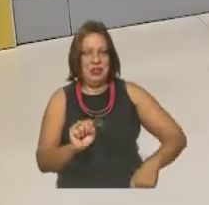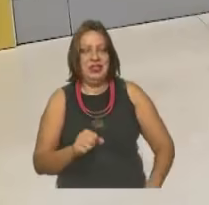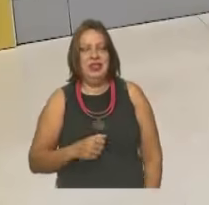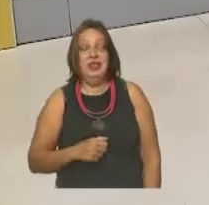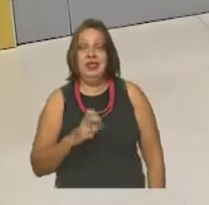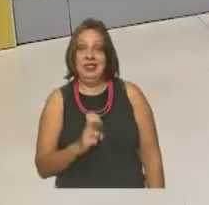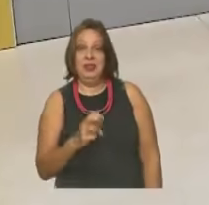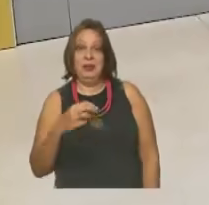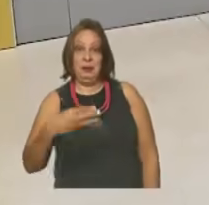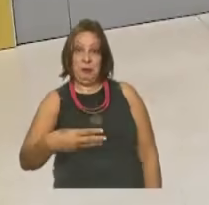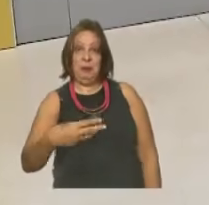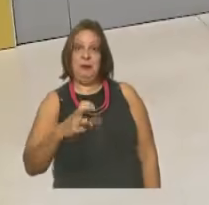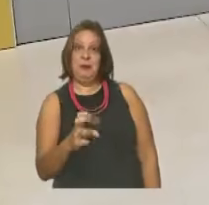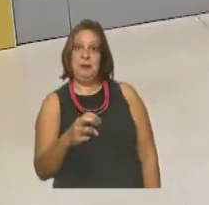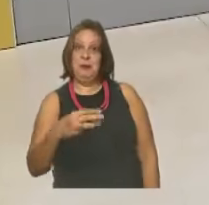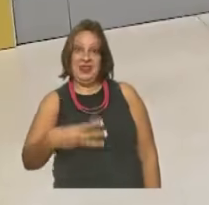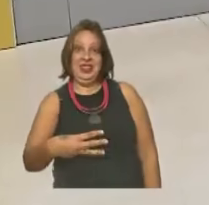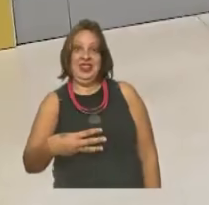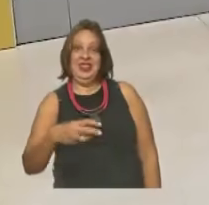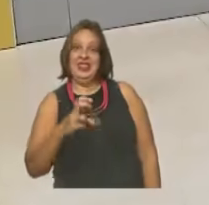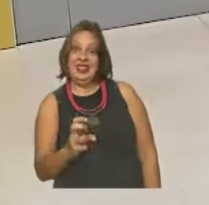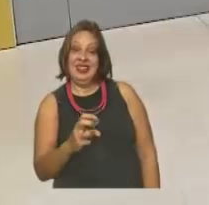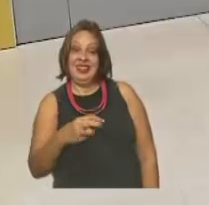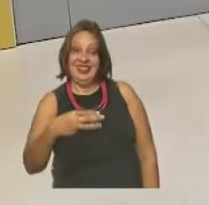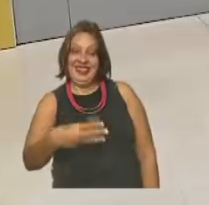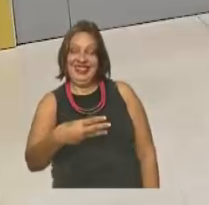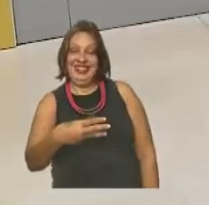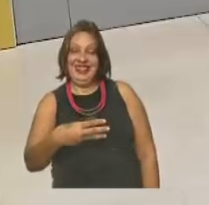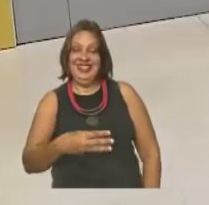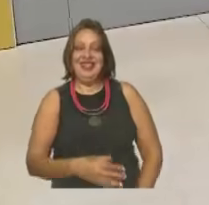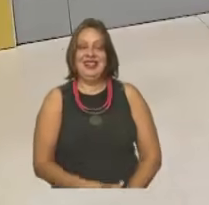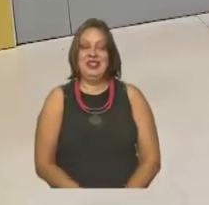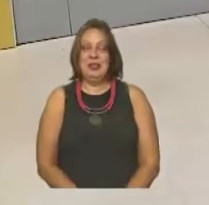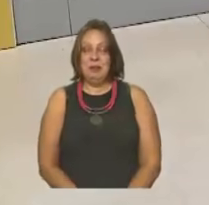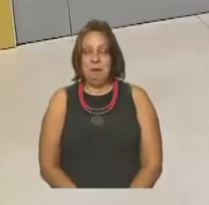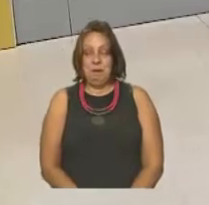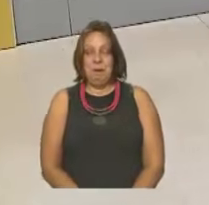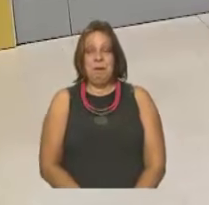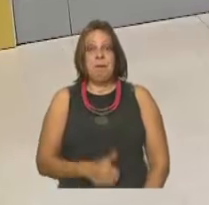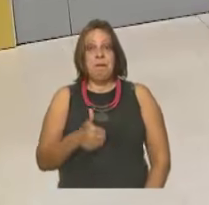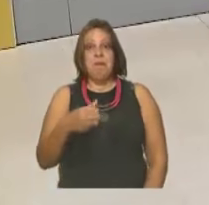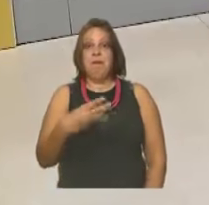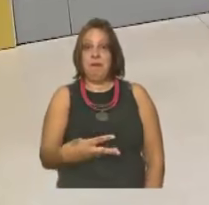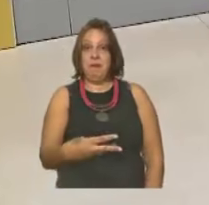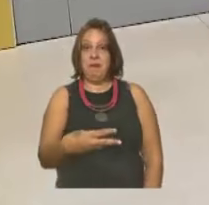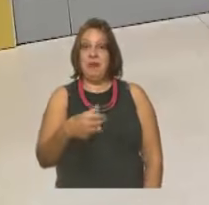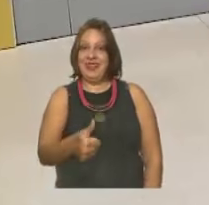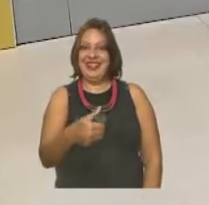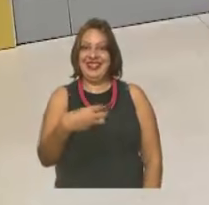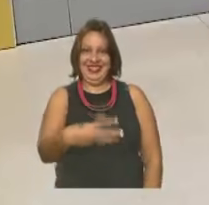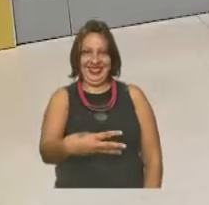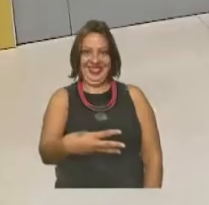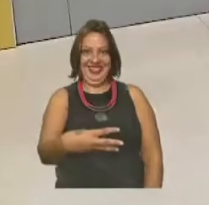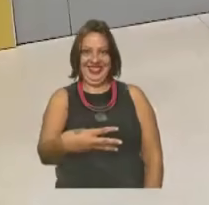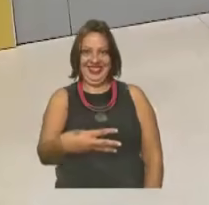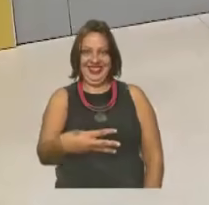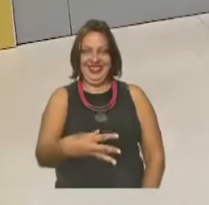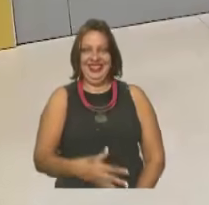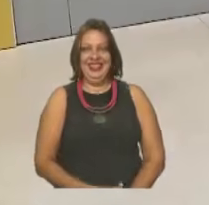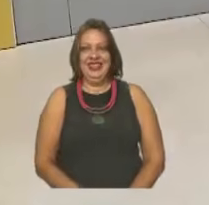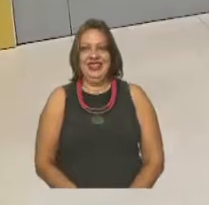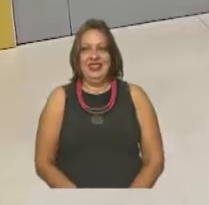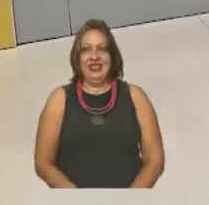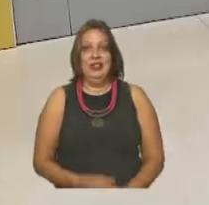saindo também. 53, 53. Número 13, número 13, número 13.